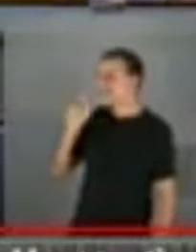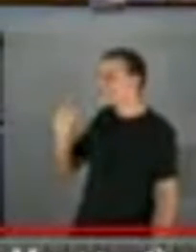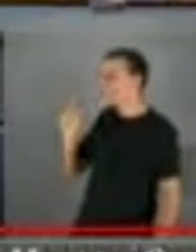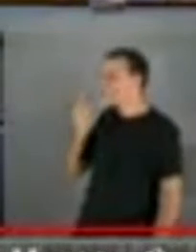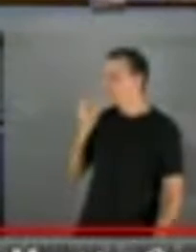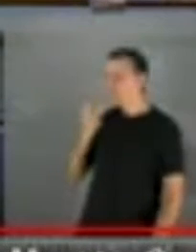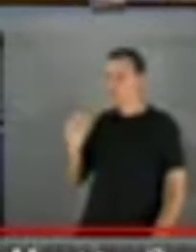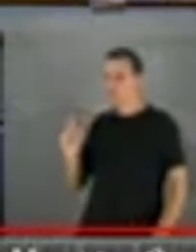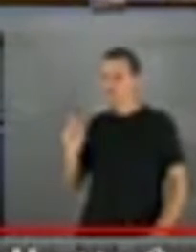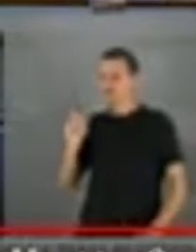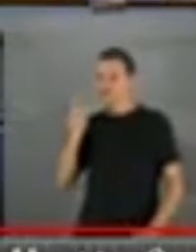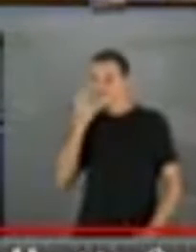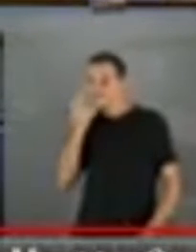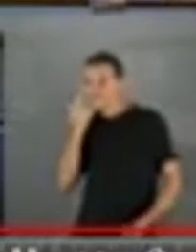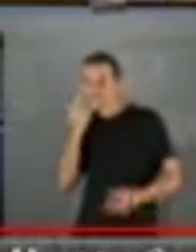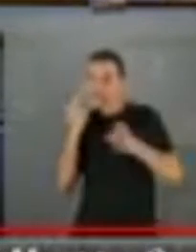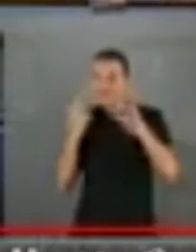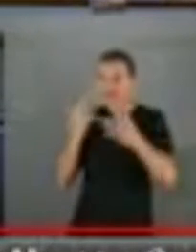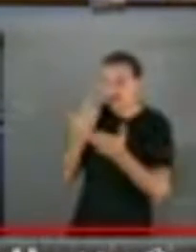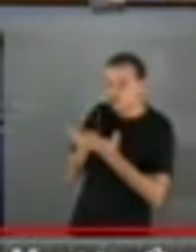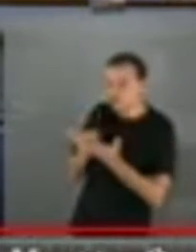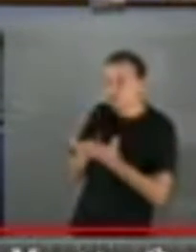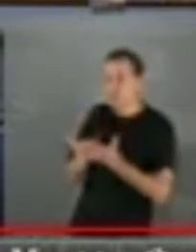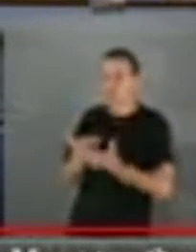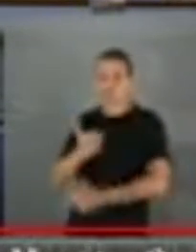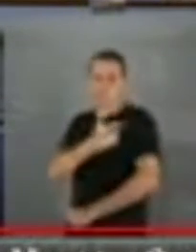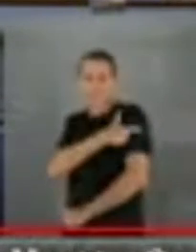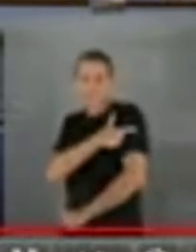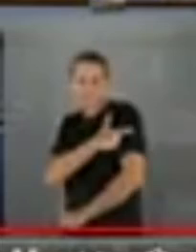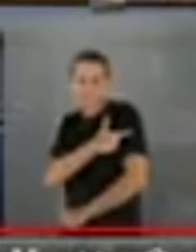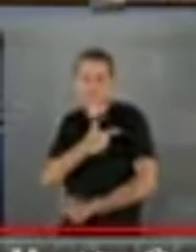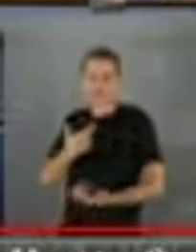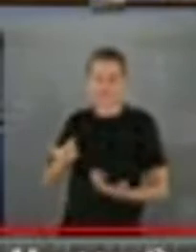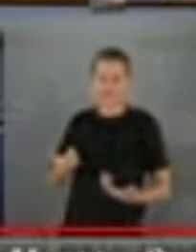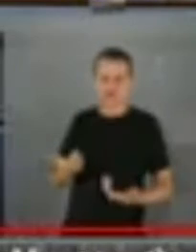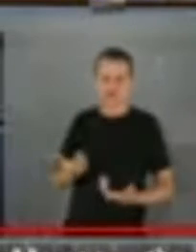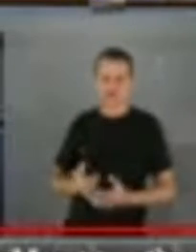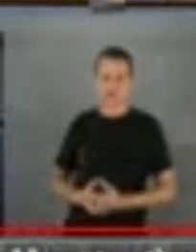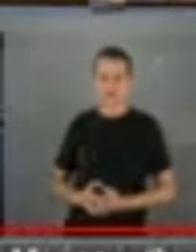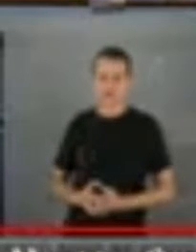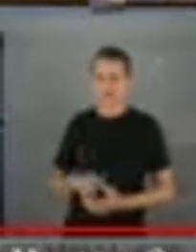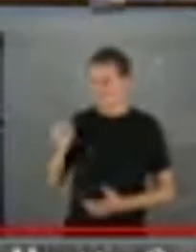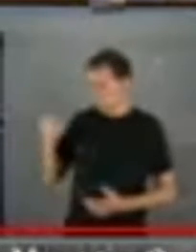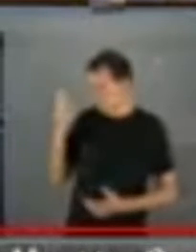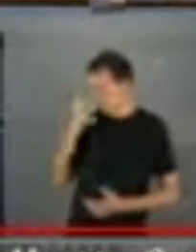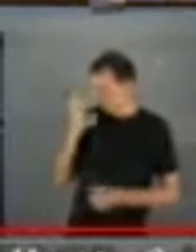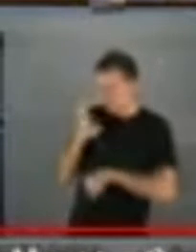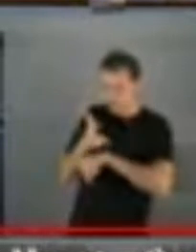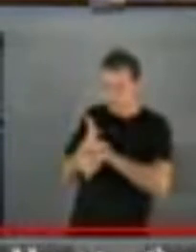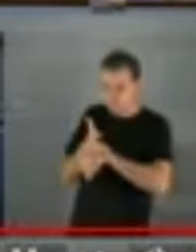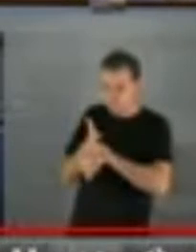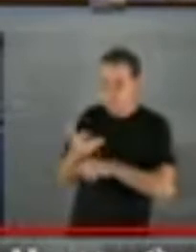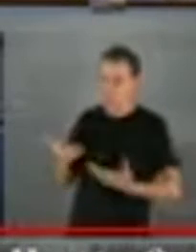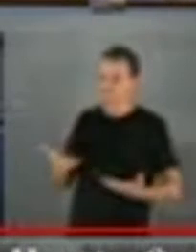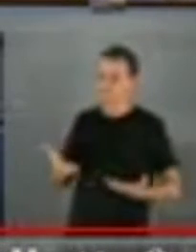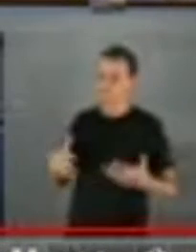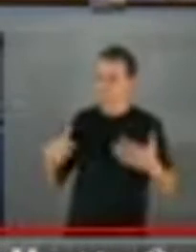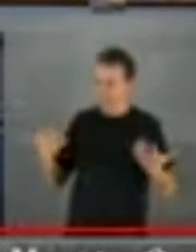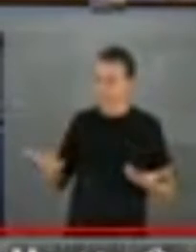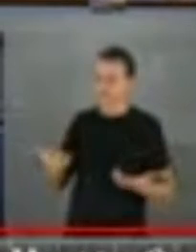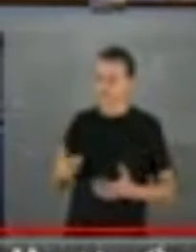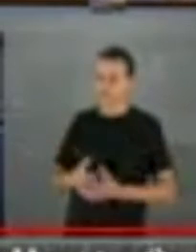dar uma olhada, dá uma estudada na cloroquina aí. Tu não viu esse vídeo? Então,